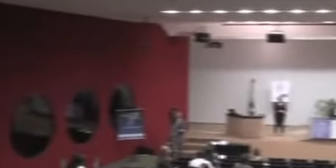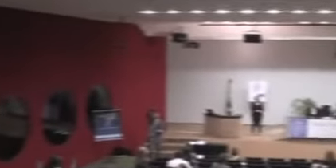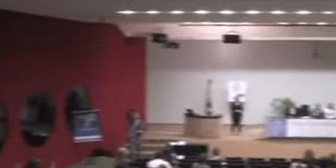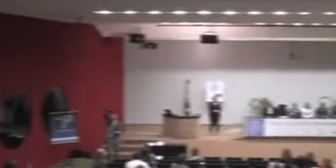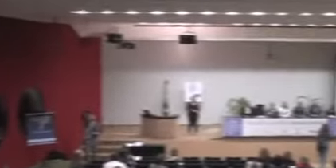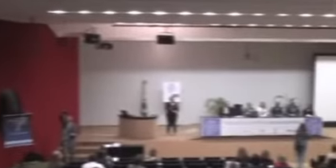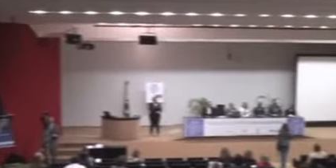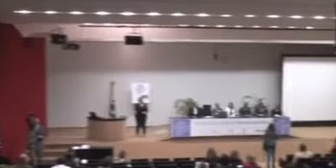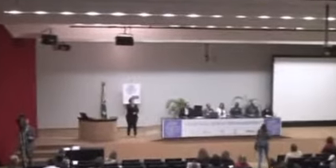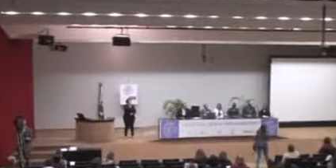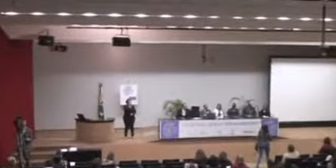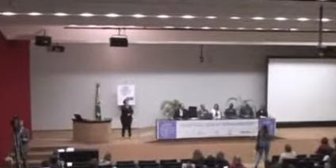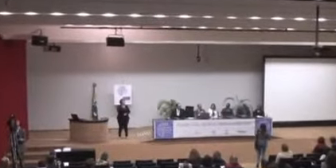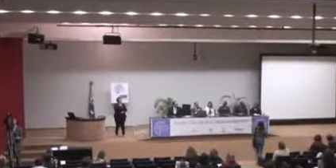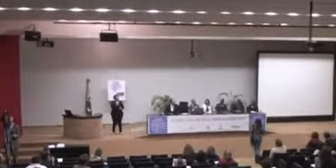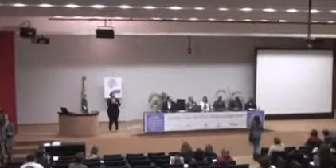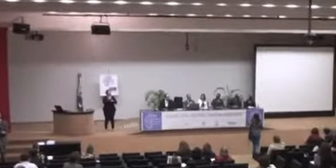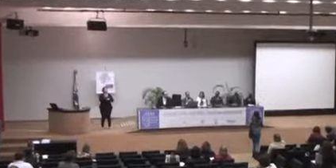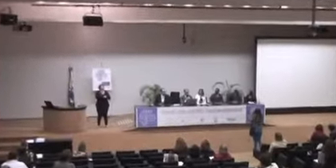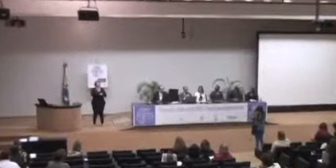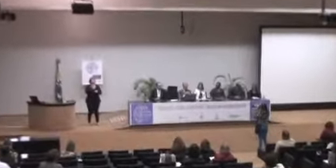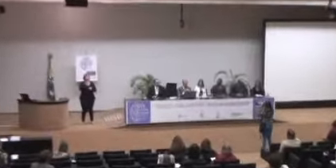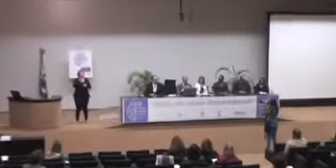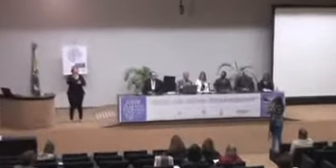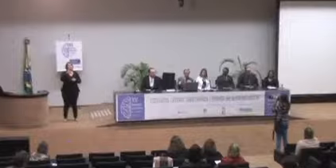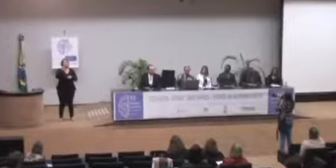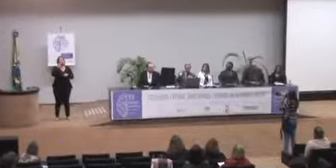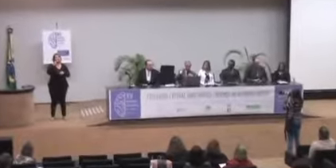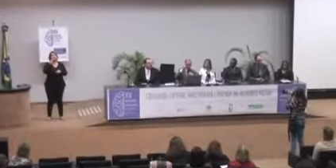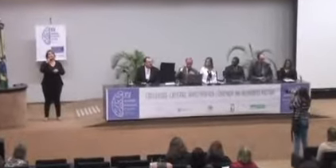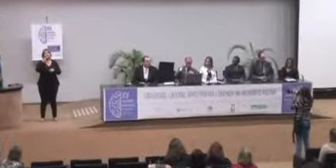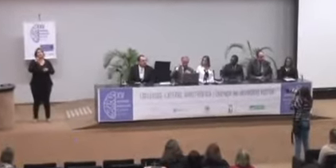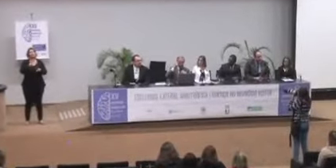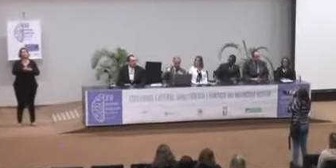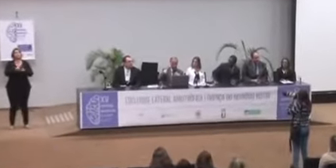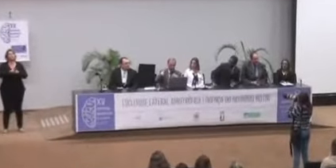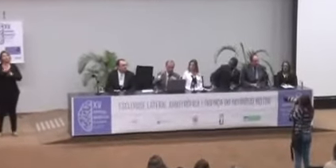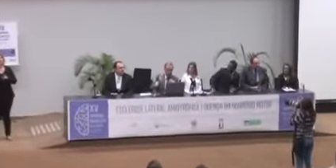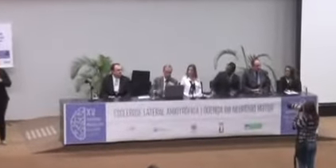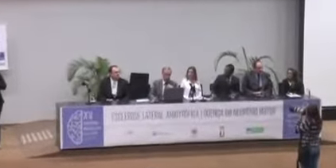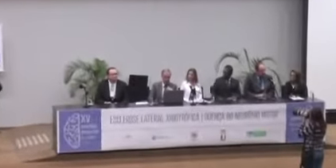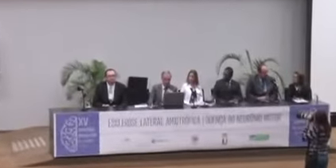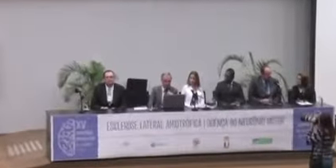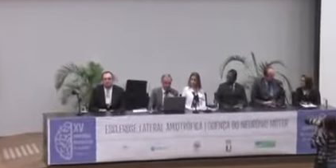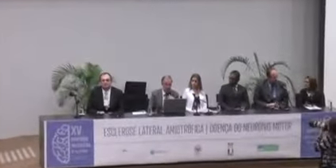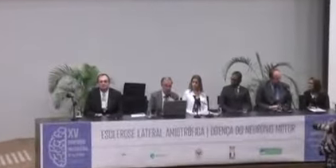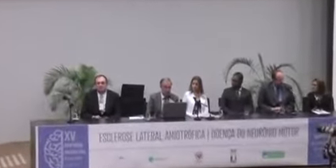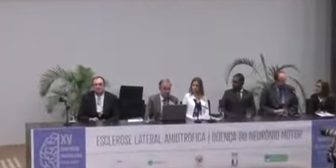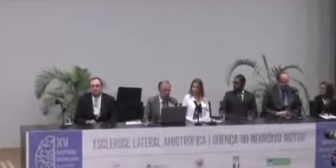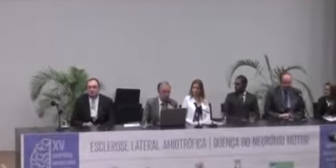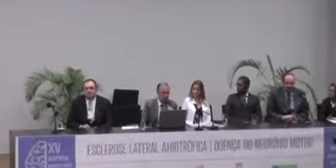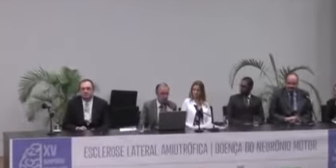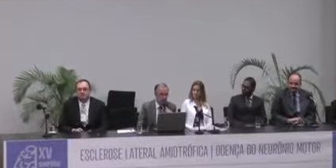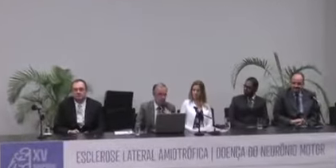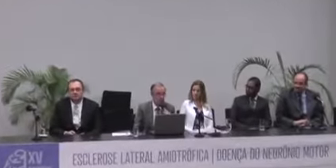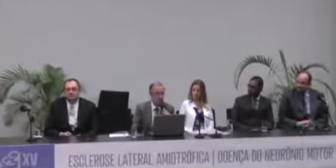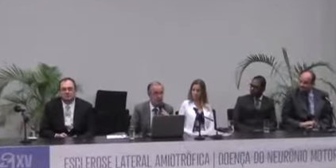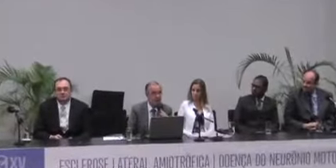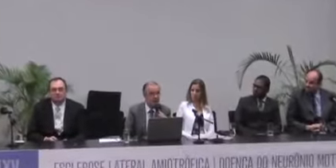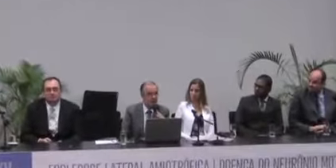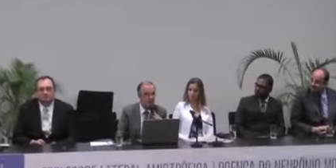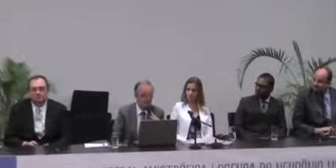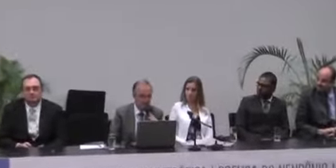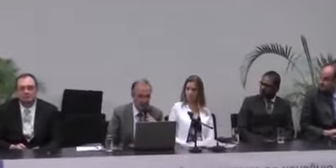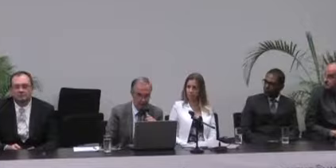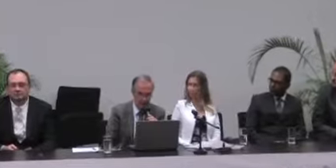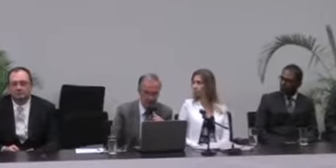Interessante, o home care, as pessoas falam que as pessoas estão fazendo tratamento em casa. Na verdade, as empresas falam, o senhor